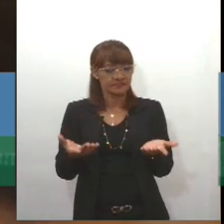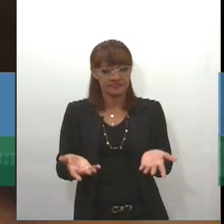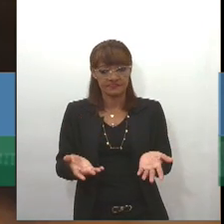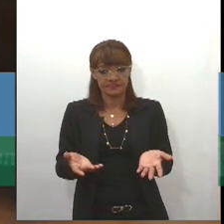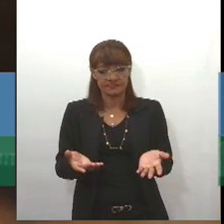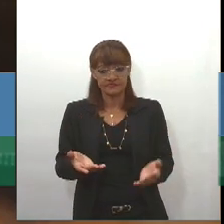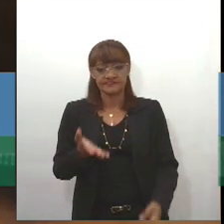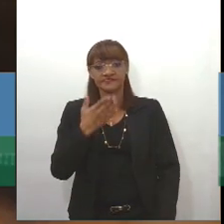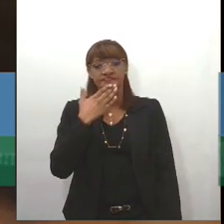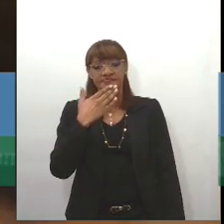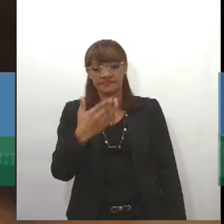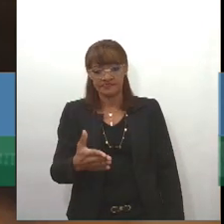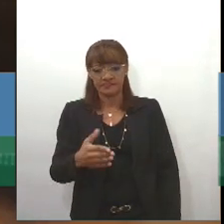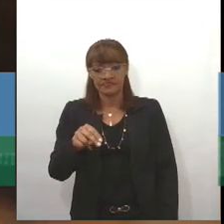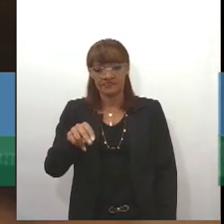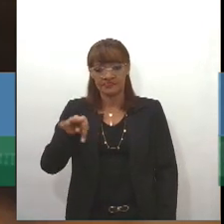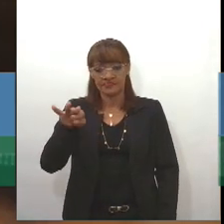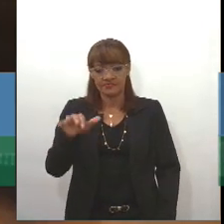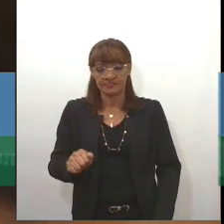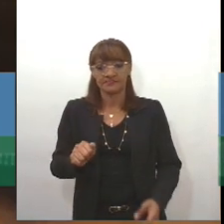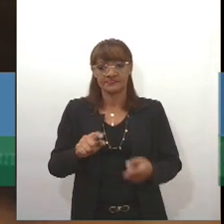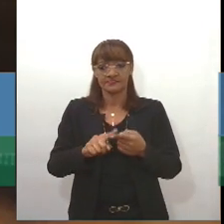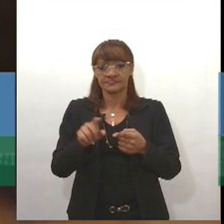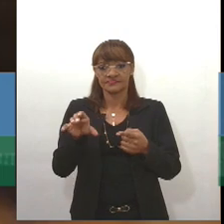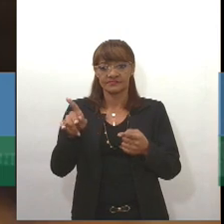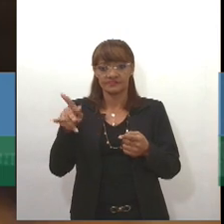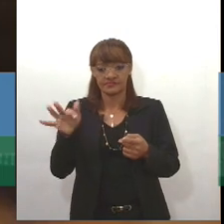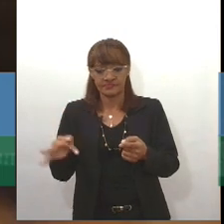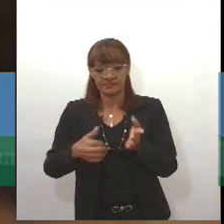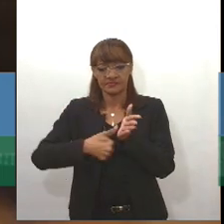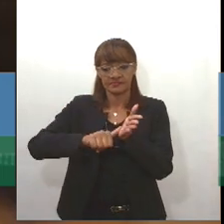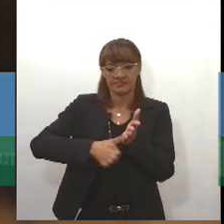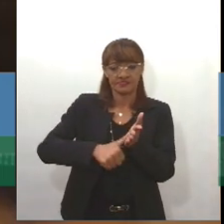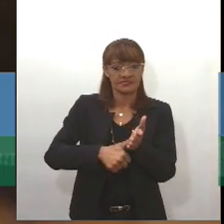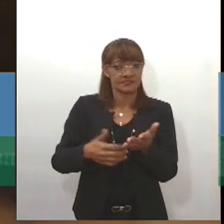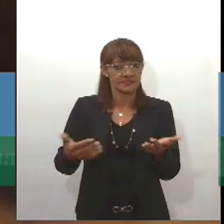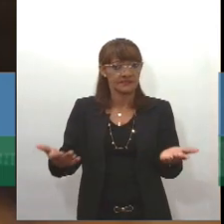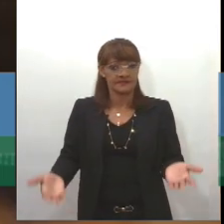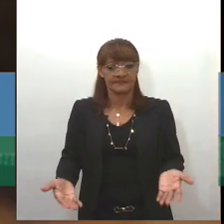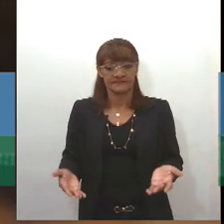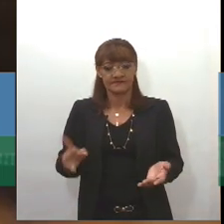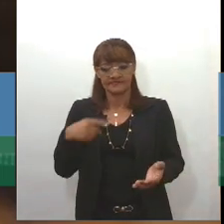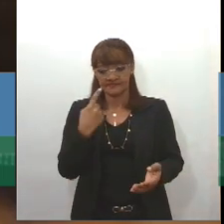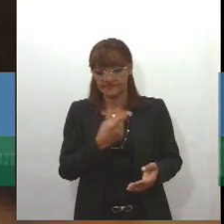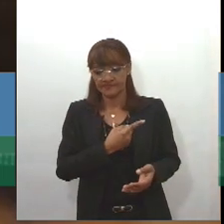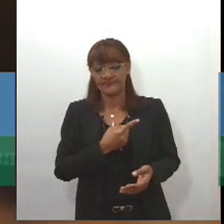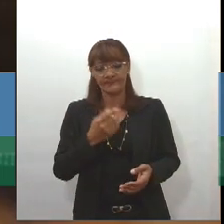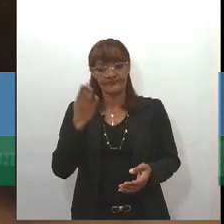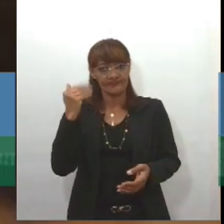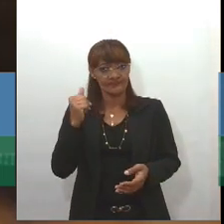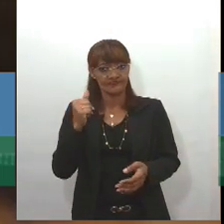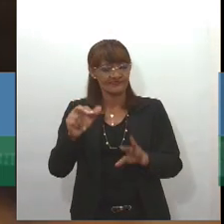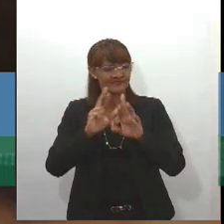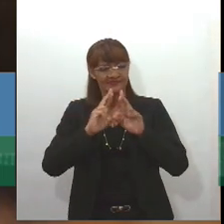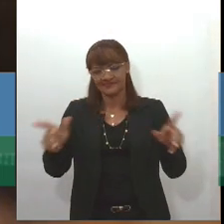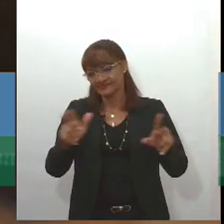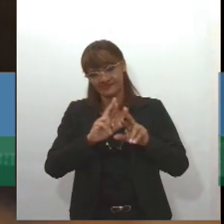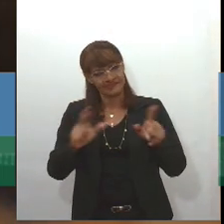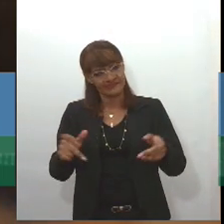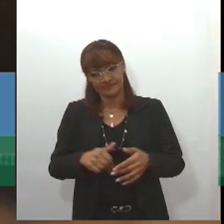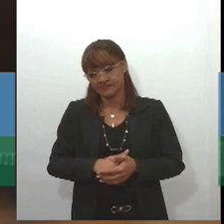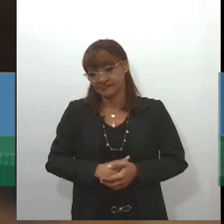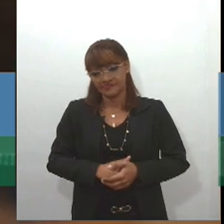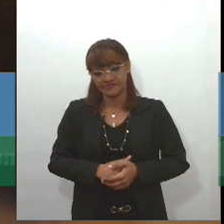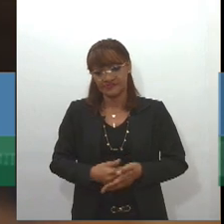registrar o seu CPF a sua identidade nós sabemos que a realidade brasileira não é essa a realidade brasileira é venda